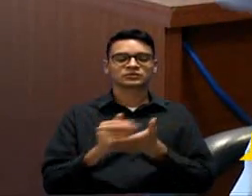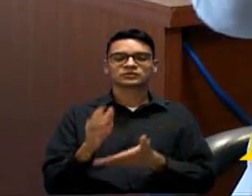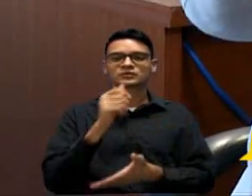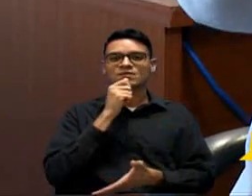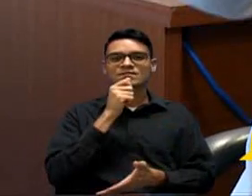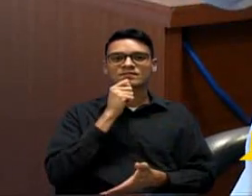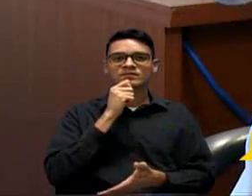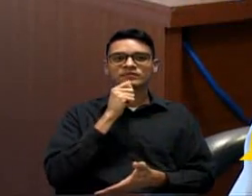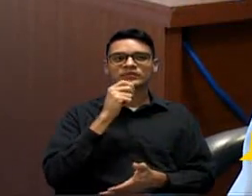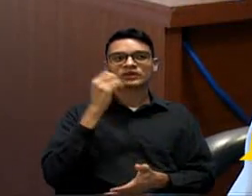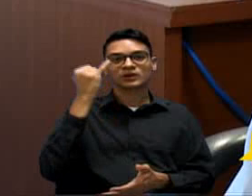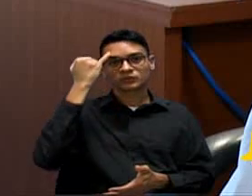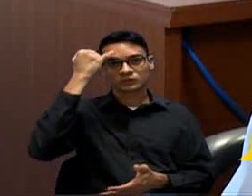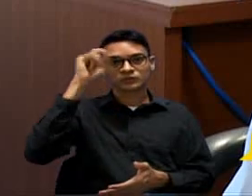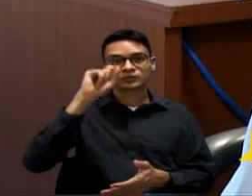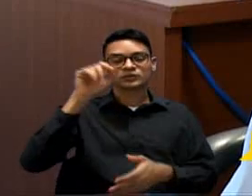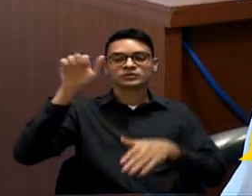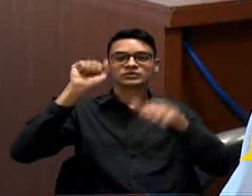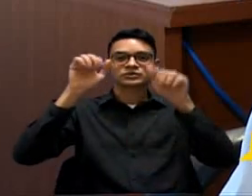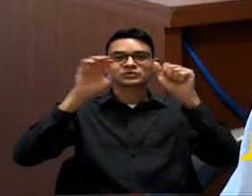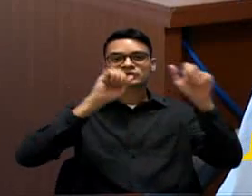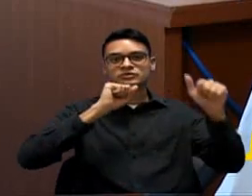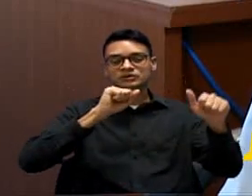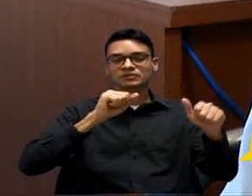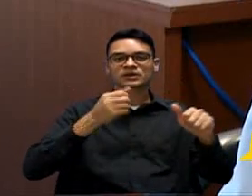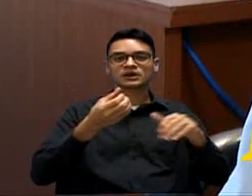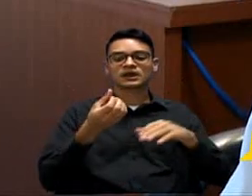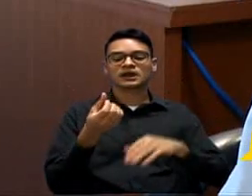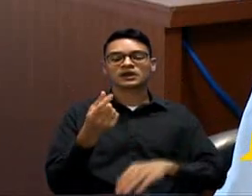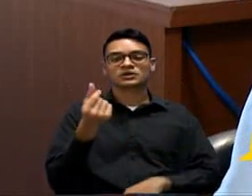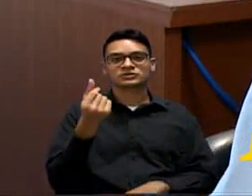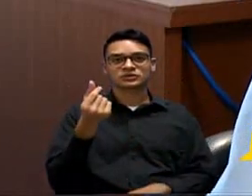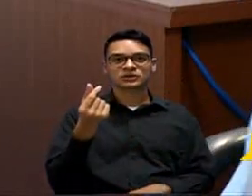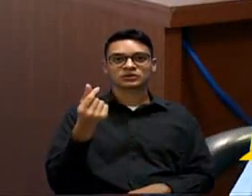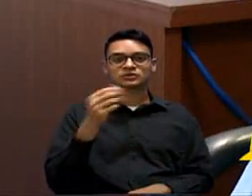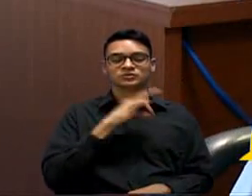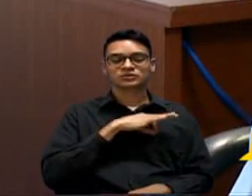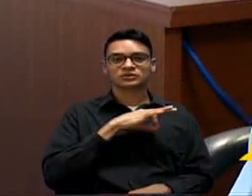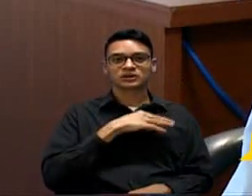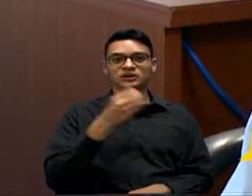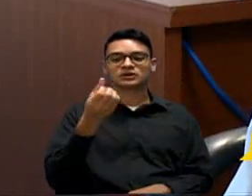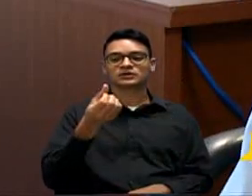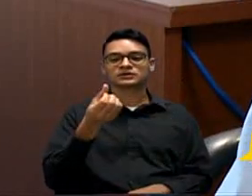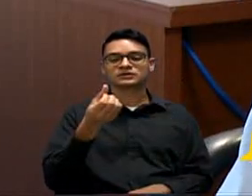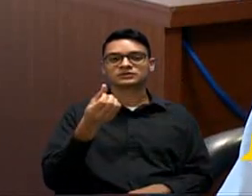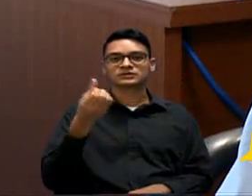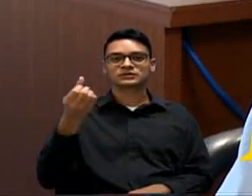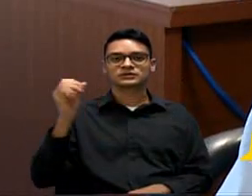chame todos, mesmo que o salário seja acima de 6.600, e ele vai contribuir